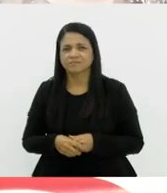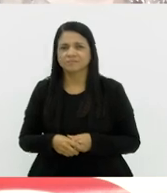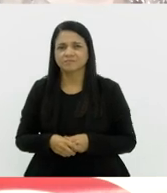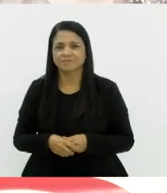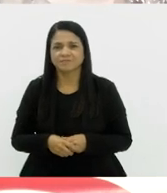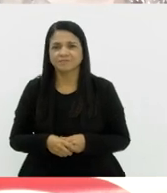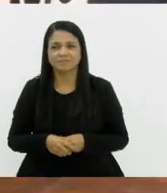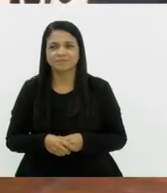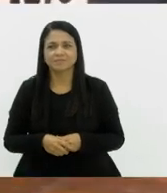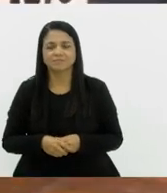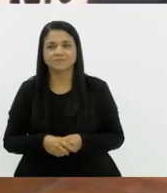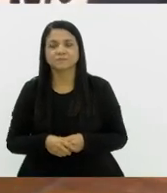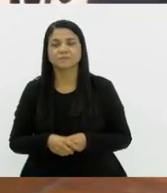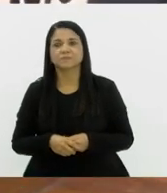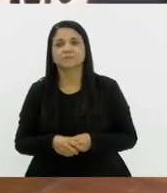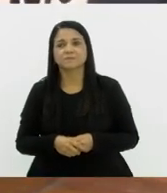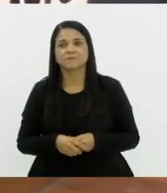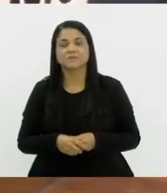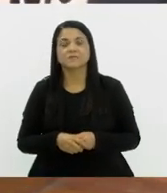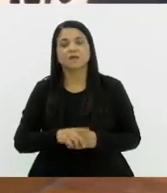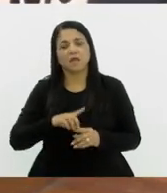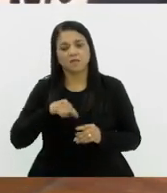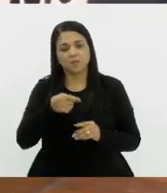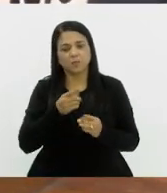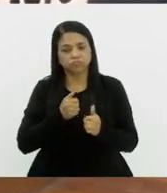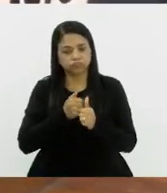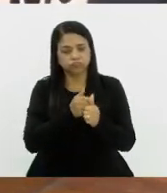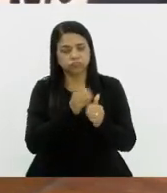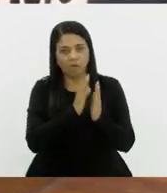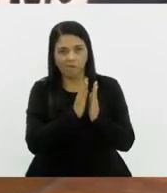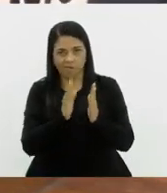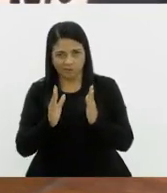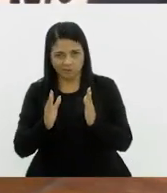Vamos começar com ela e depois a gente segue então a ordem das pessoas. Sim, sim.